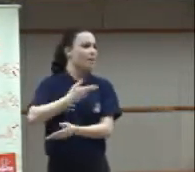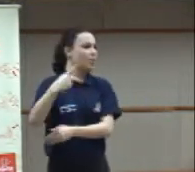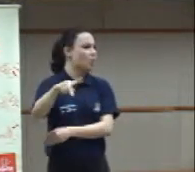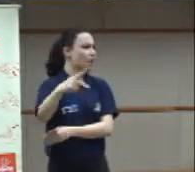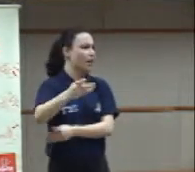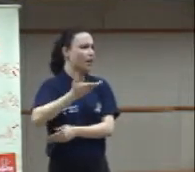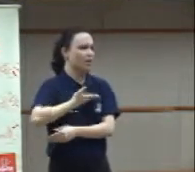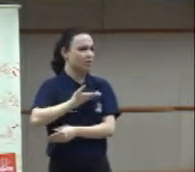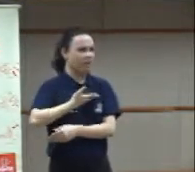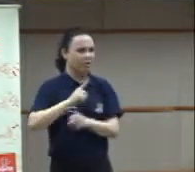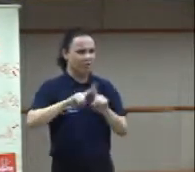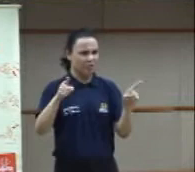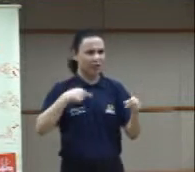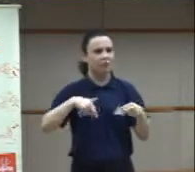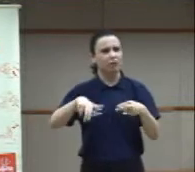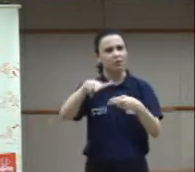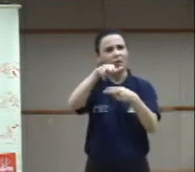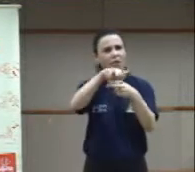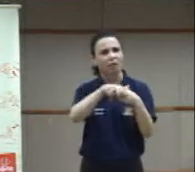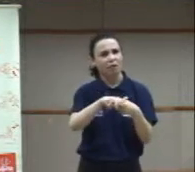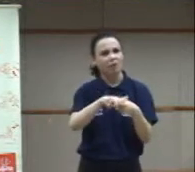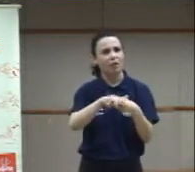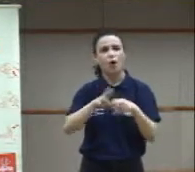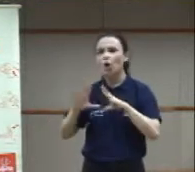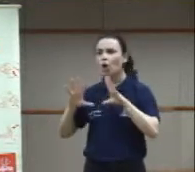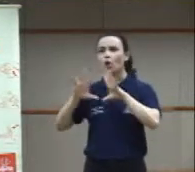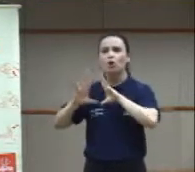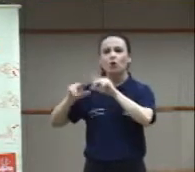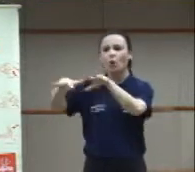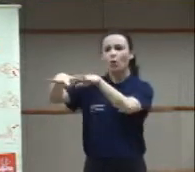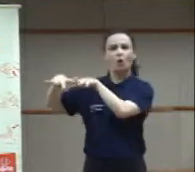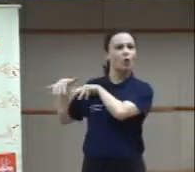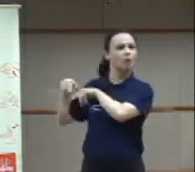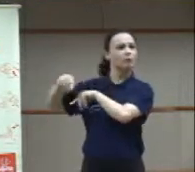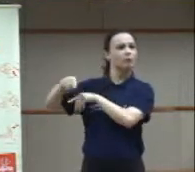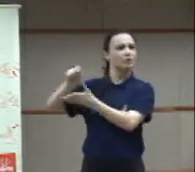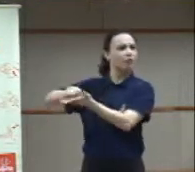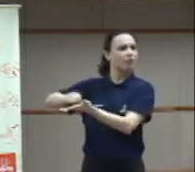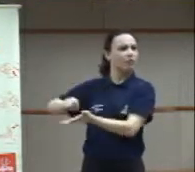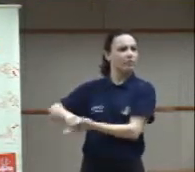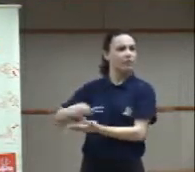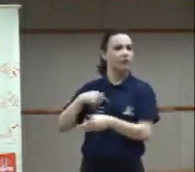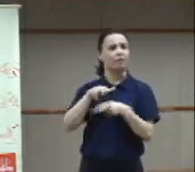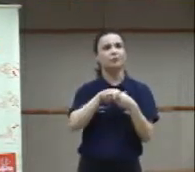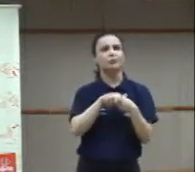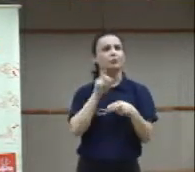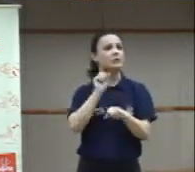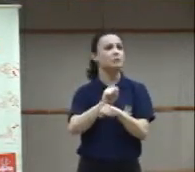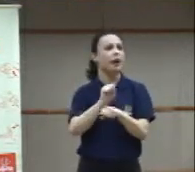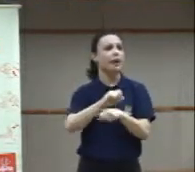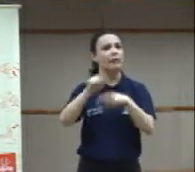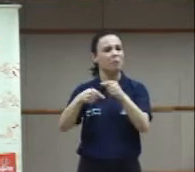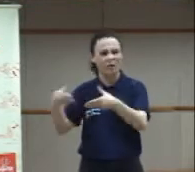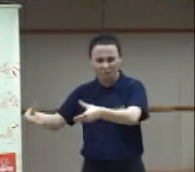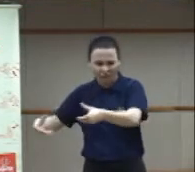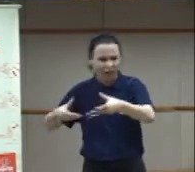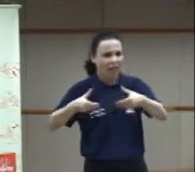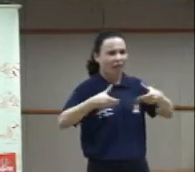mas o aluno vai gastar um dinheirão tirando xerox? Não, tira na minha cota. Não, aí já é